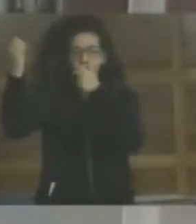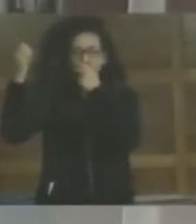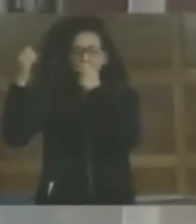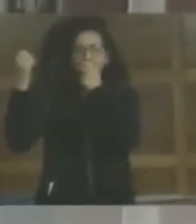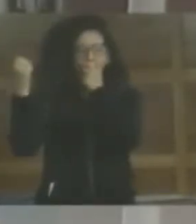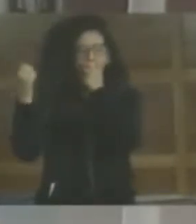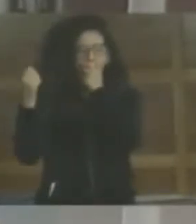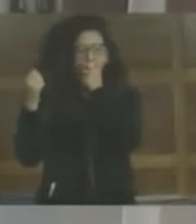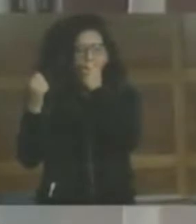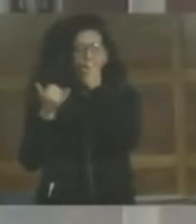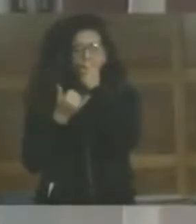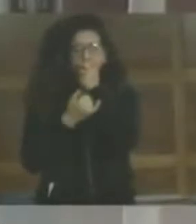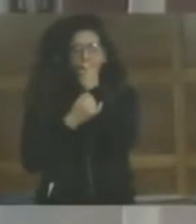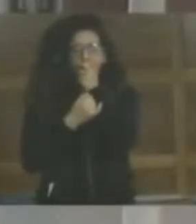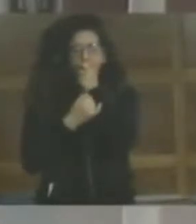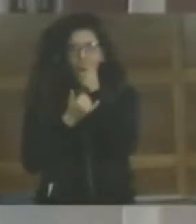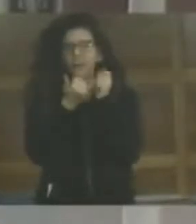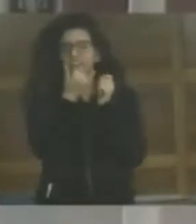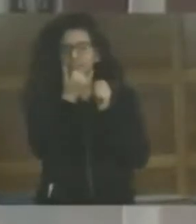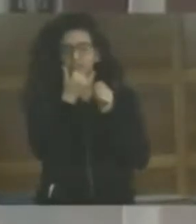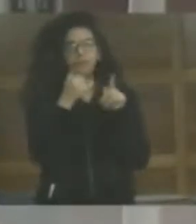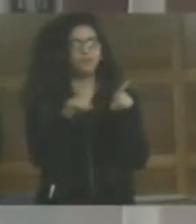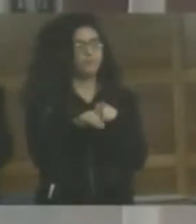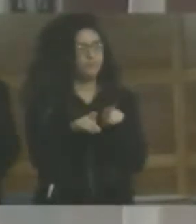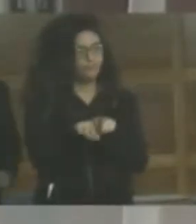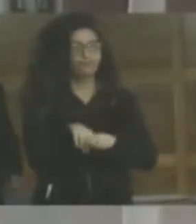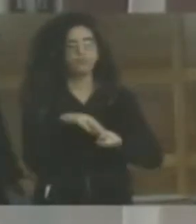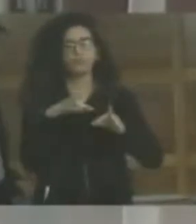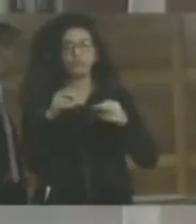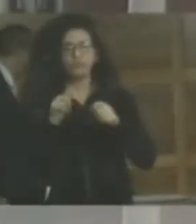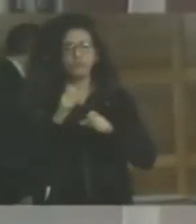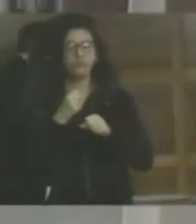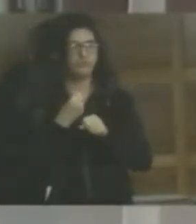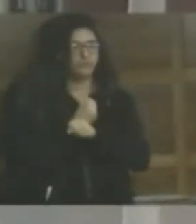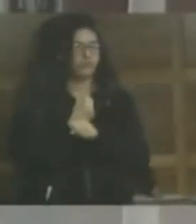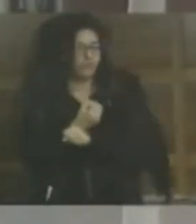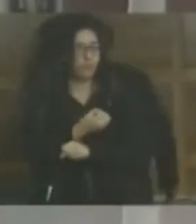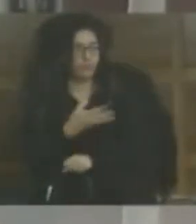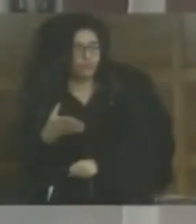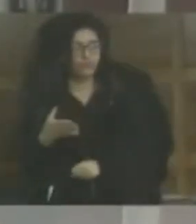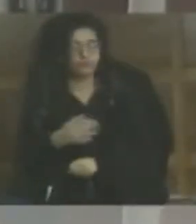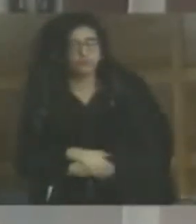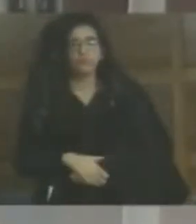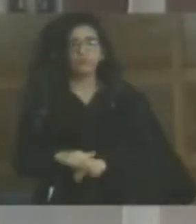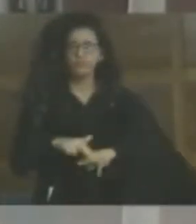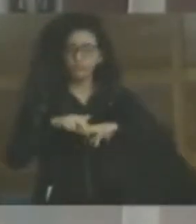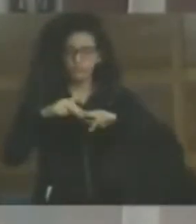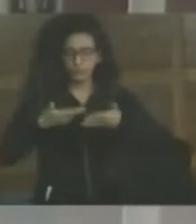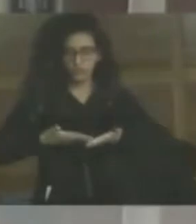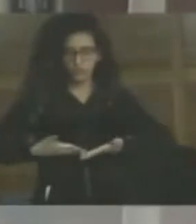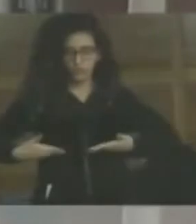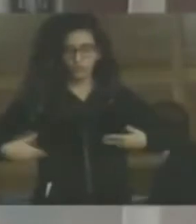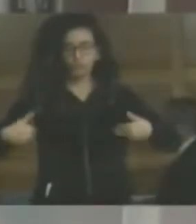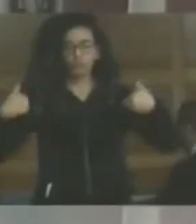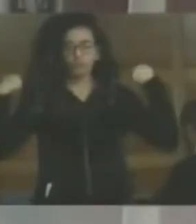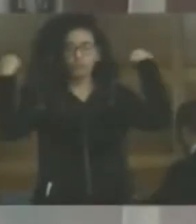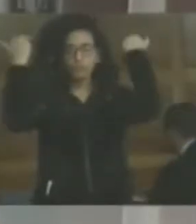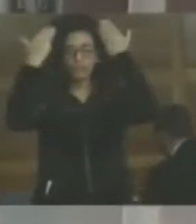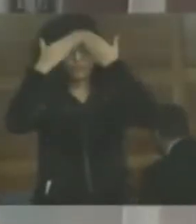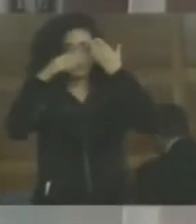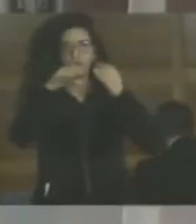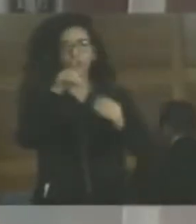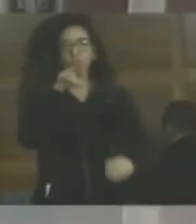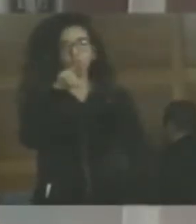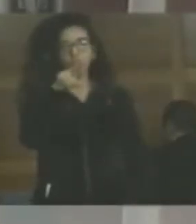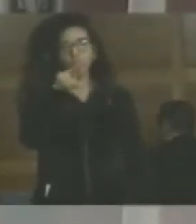LED, quadra, além da praça, quadra também. Então, essa indicação de colocação do busto, tivemos lá, marcamos o local,